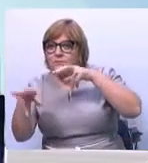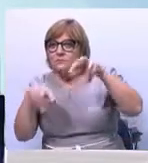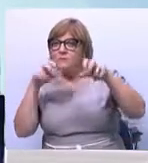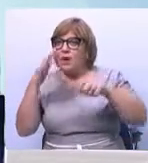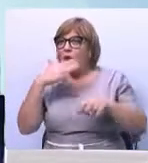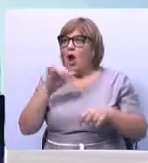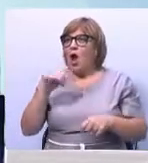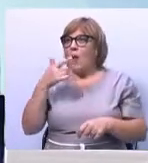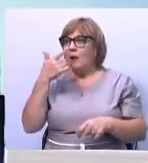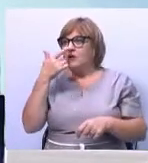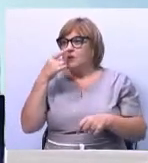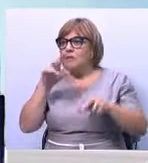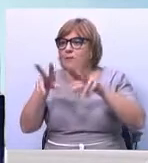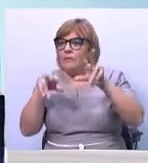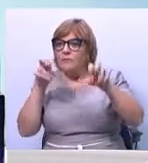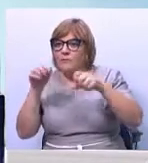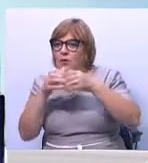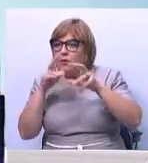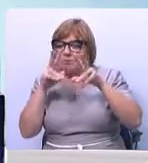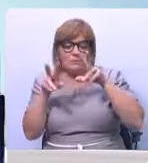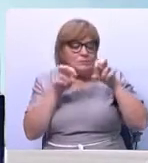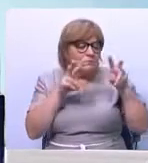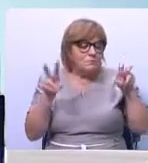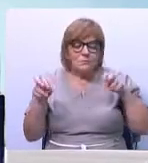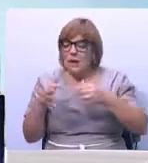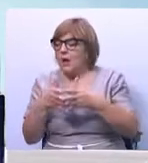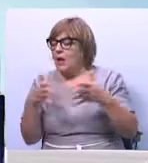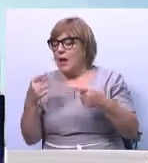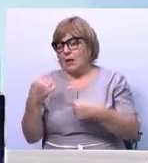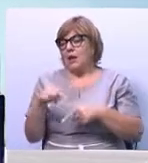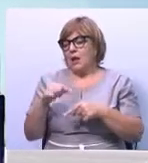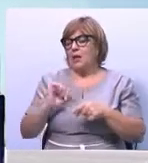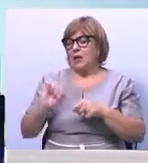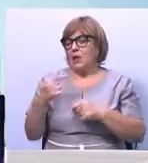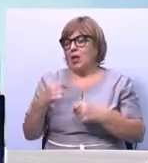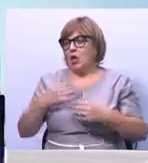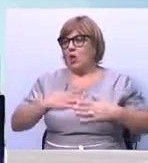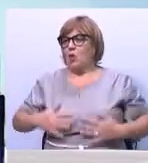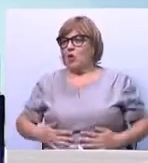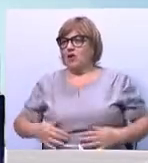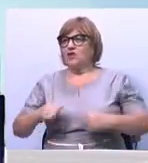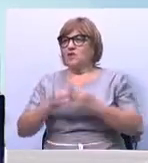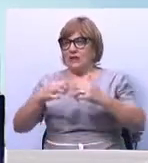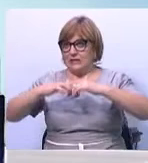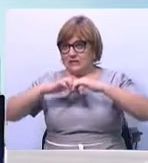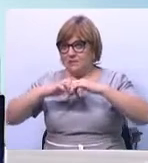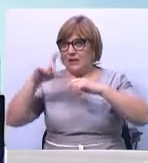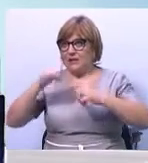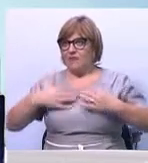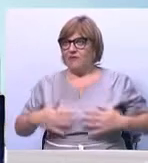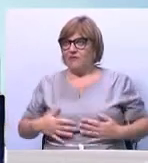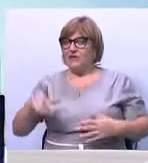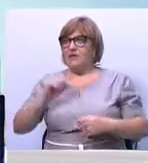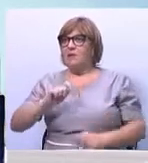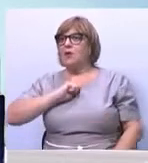nosso olfato. Portanto, temos aqui uma grande ação que vai existir no nosso organismo, a nível cerebral, a nível físico, a